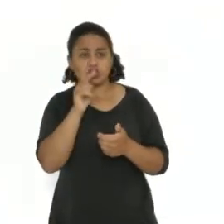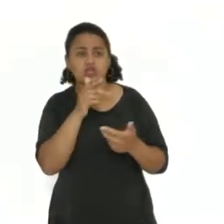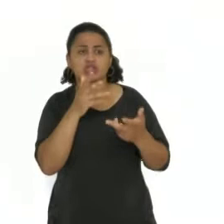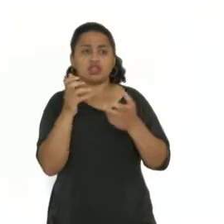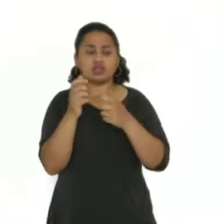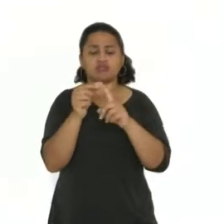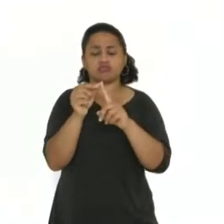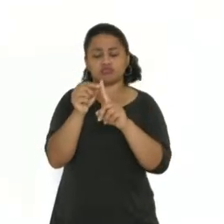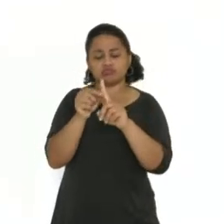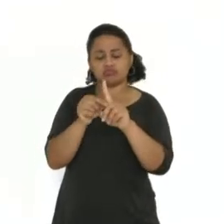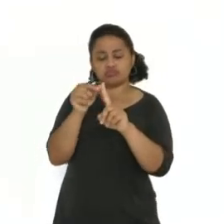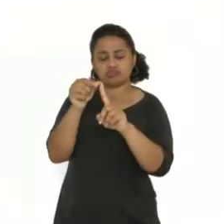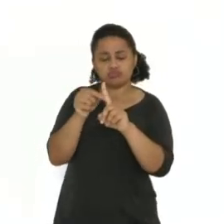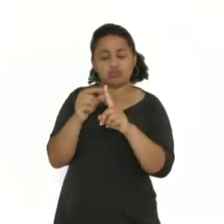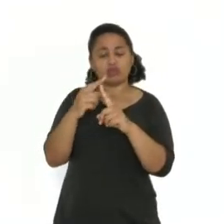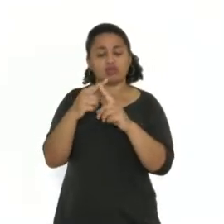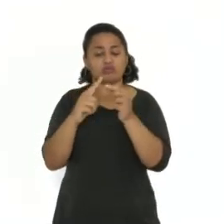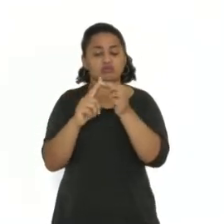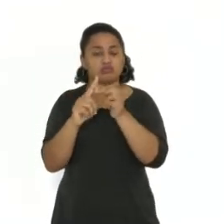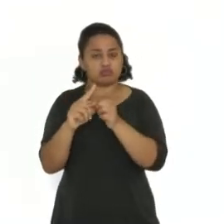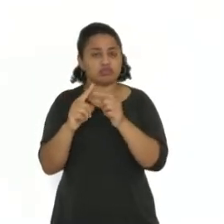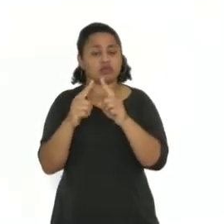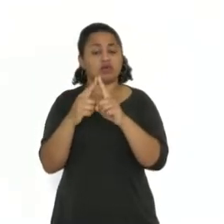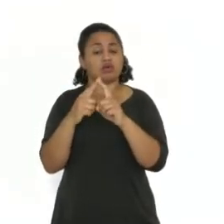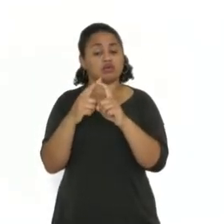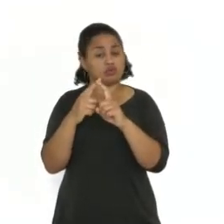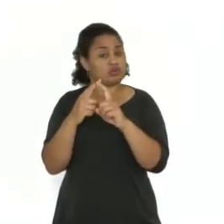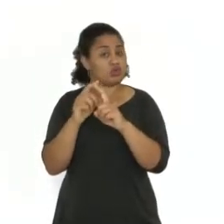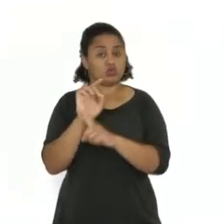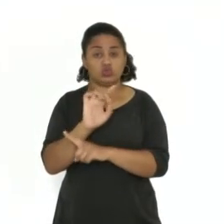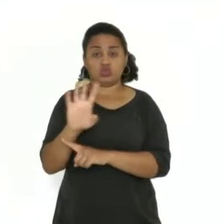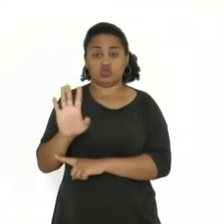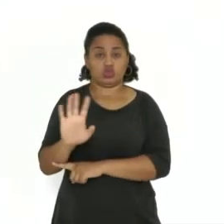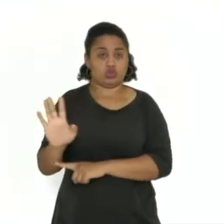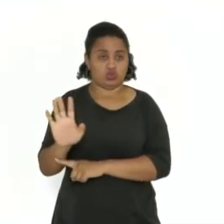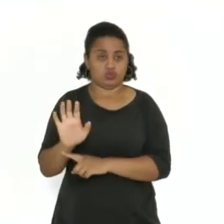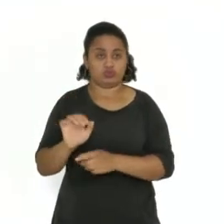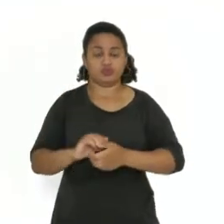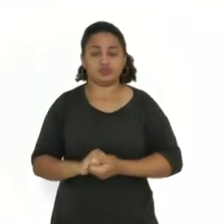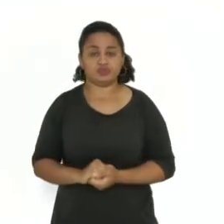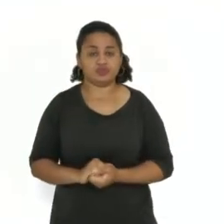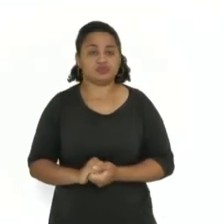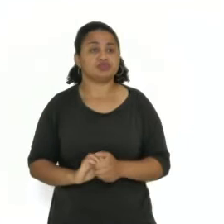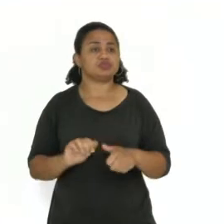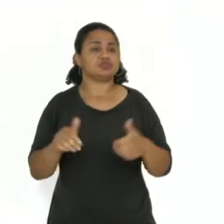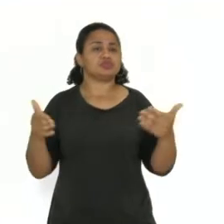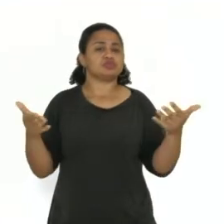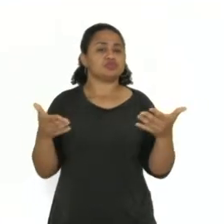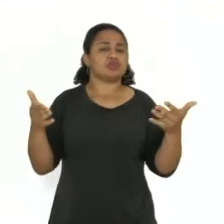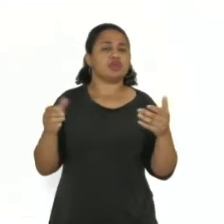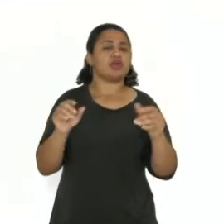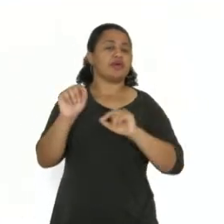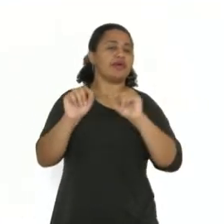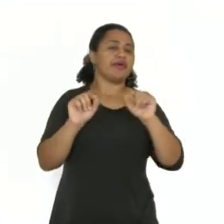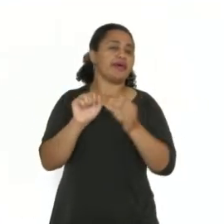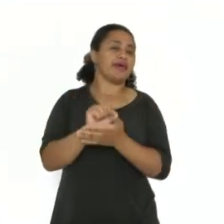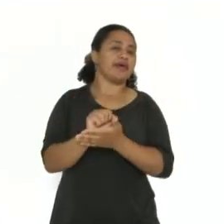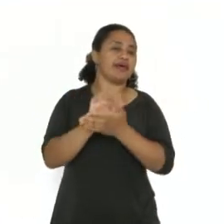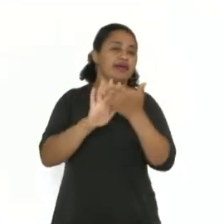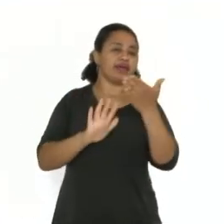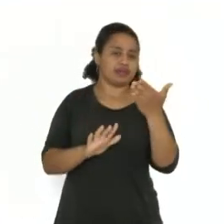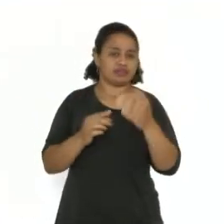só identificar mesmo os braços na parte de baixo. Então, vamos lá, pessoal. Vamos para a